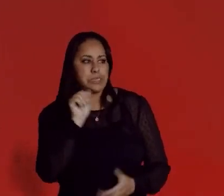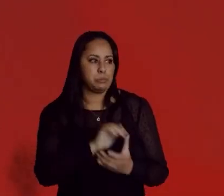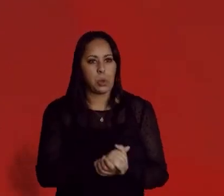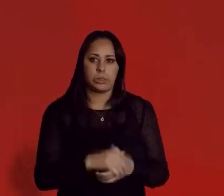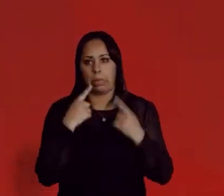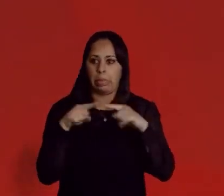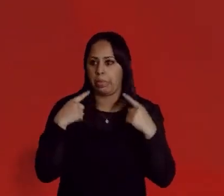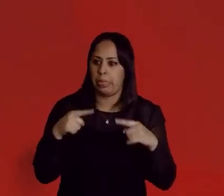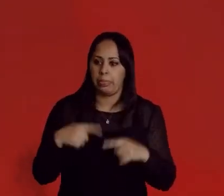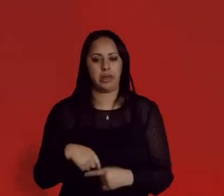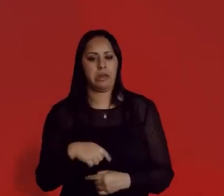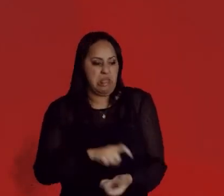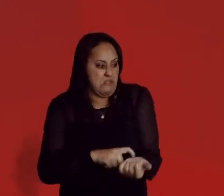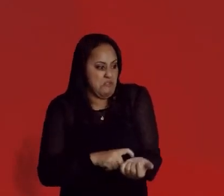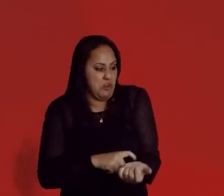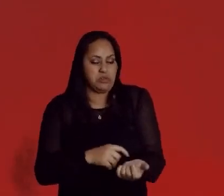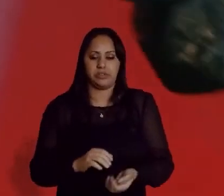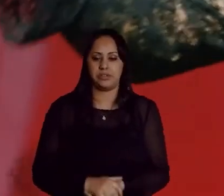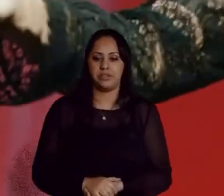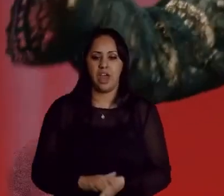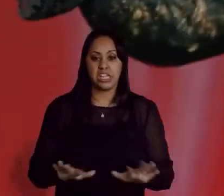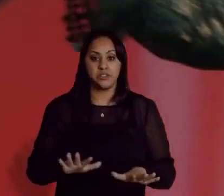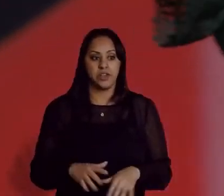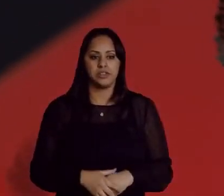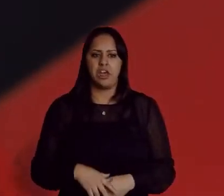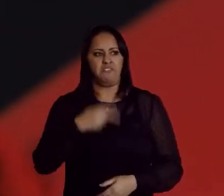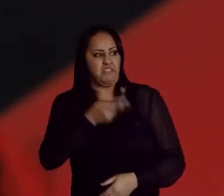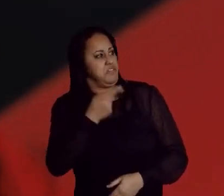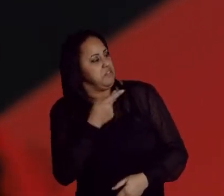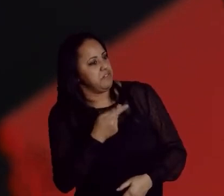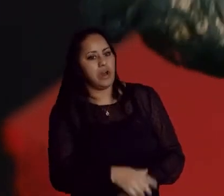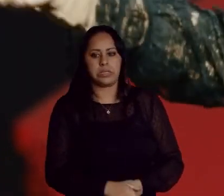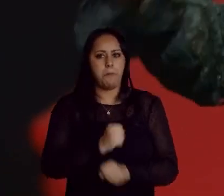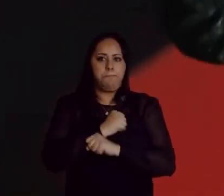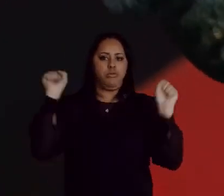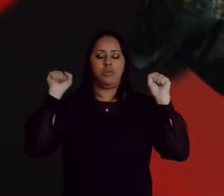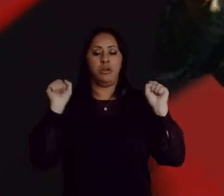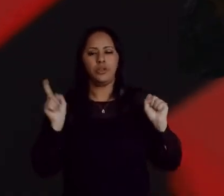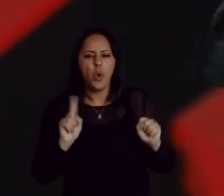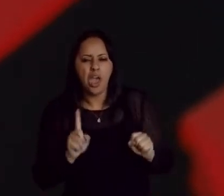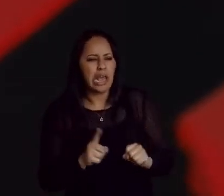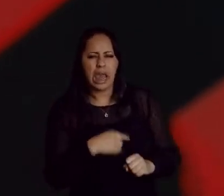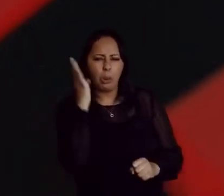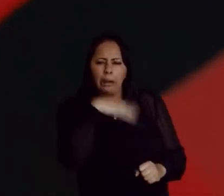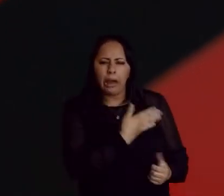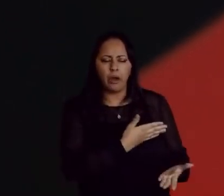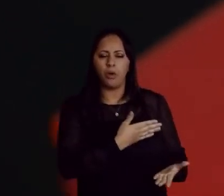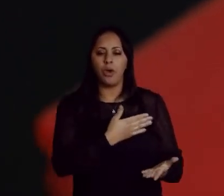nervosa, faladeira, estourada. Às vezes o nervoso, faladeiro, estourado, não é porque ela é rebelde, entendeu? É porque